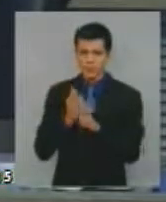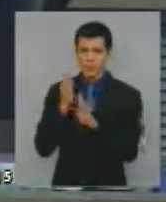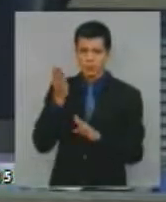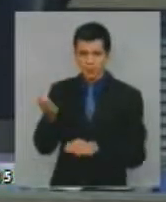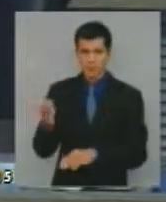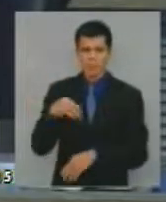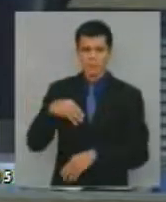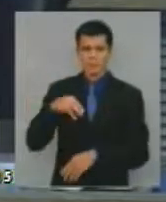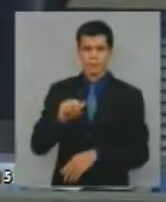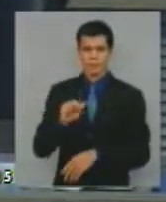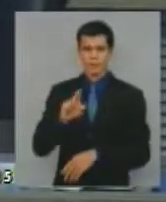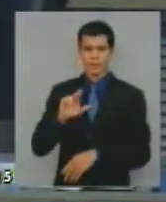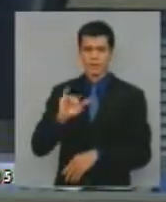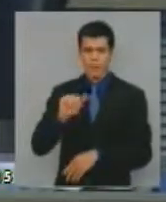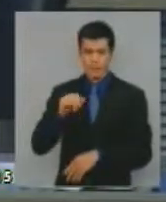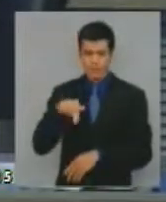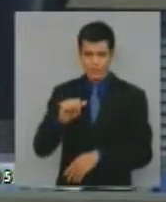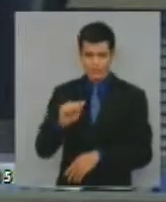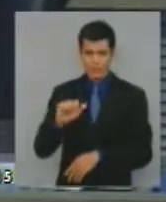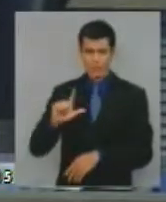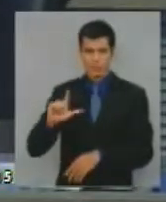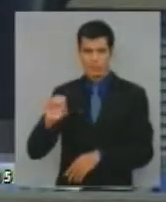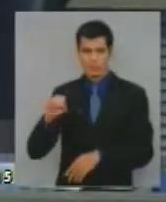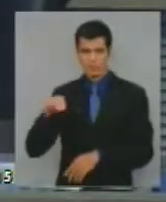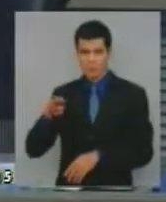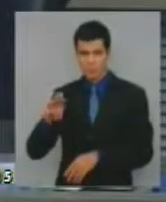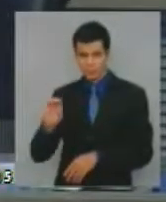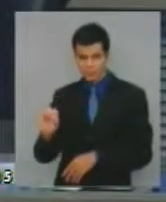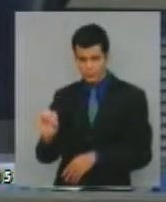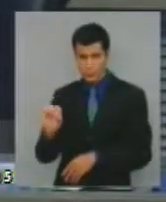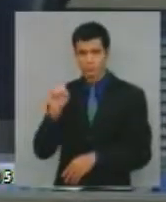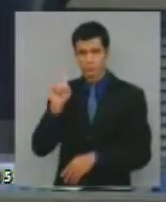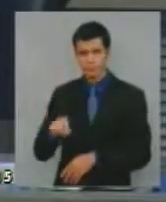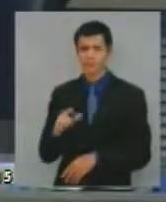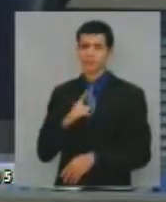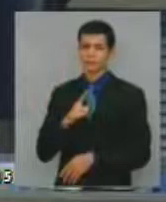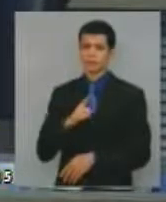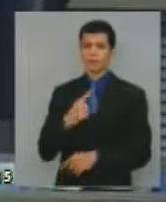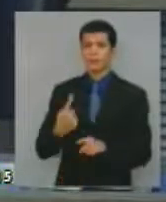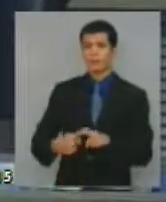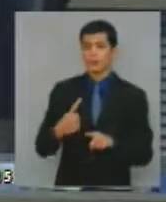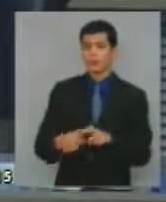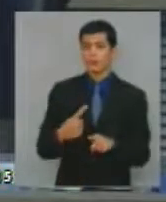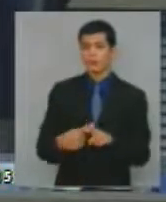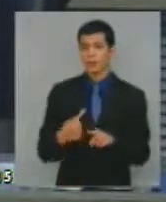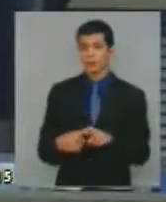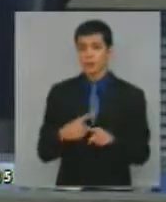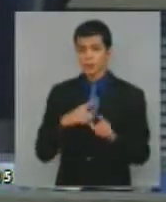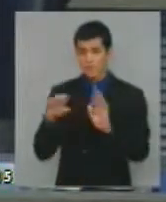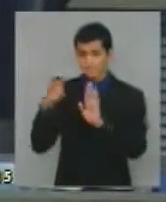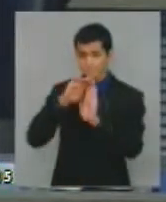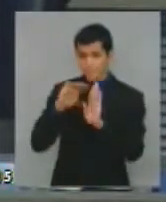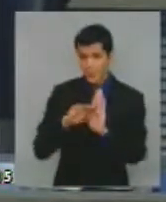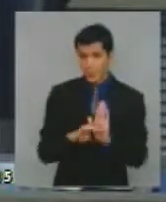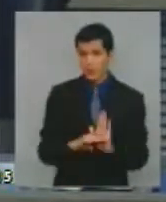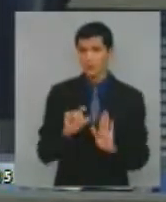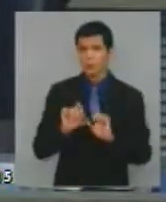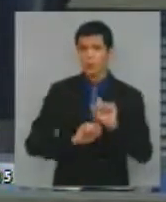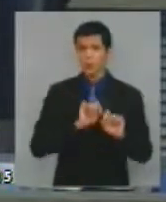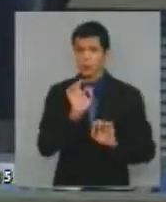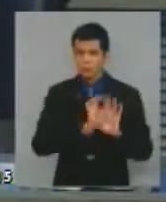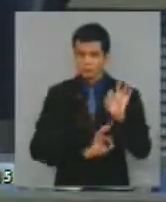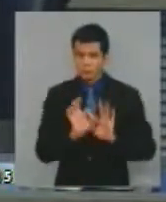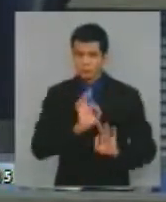Isso. porque esse programa, quando o adolescente já está metido com a droga, que ele já está